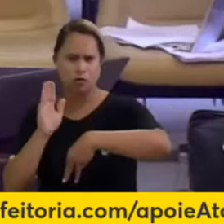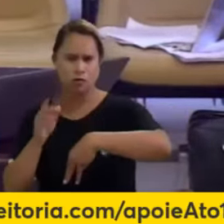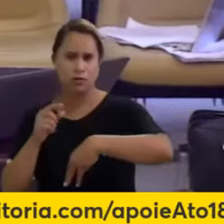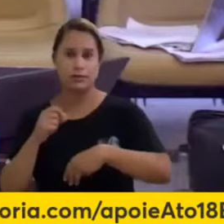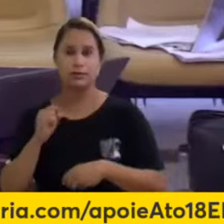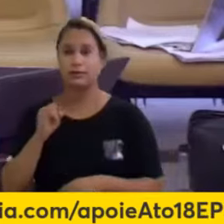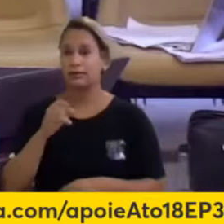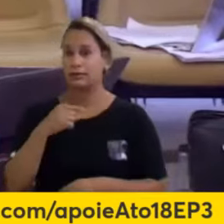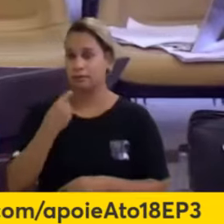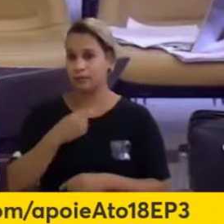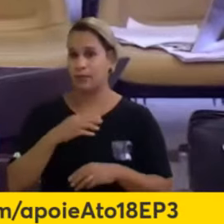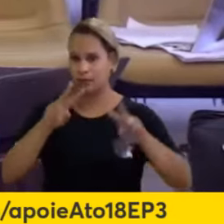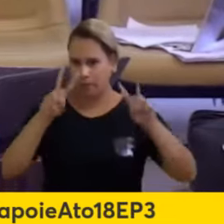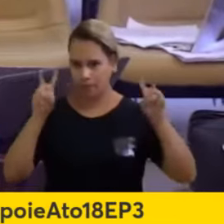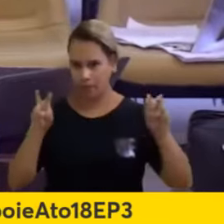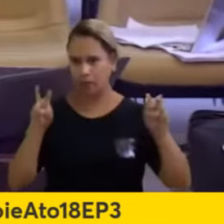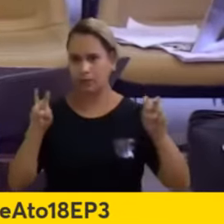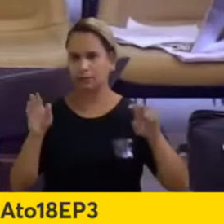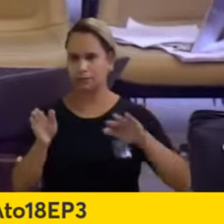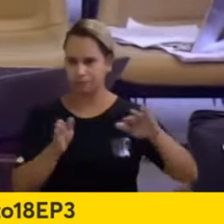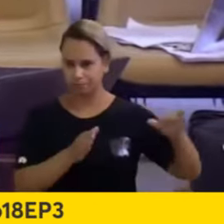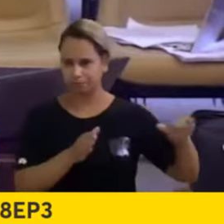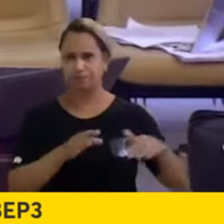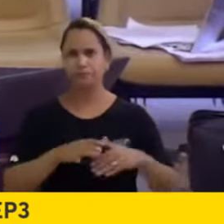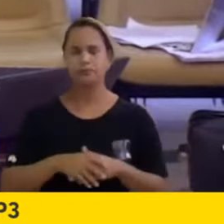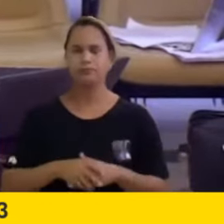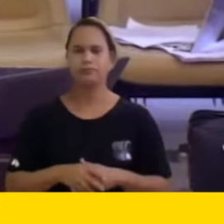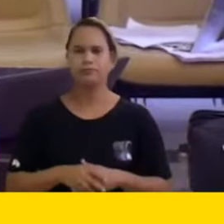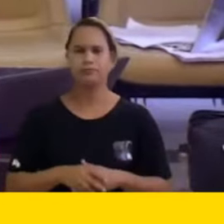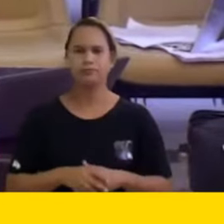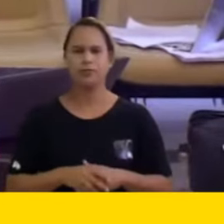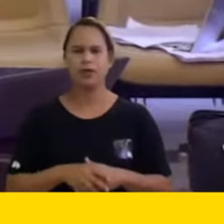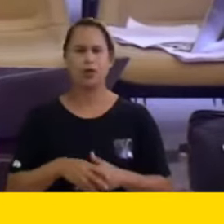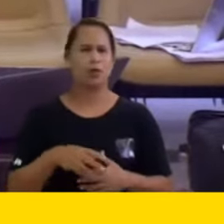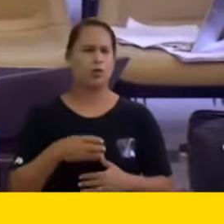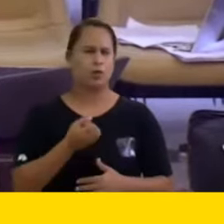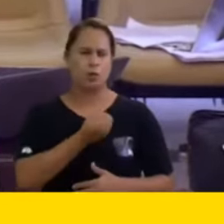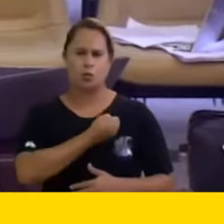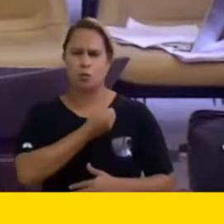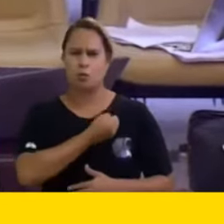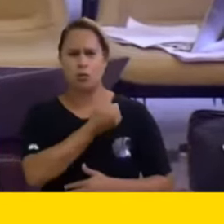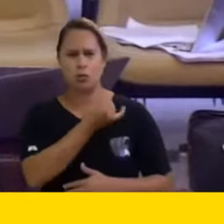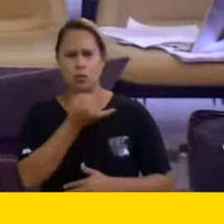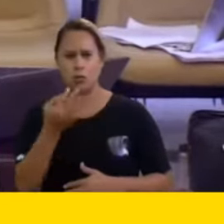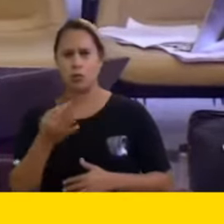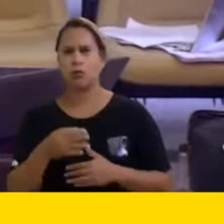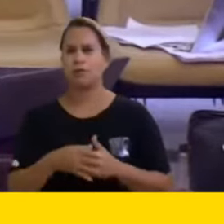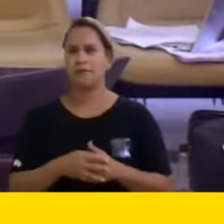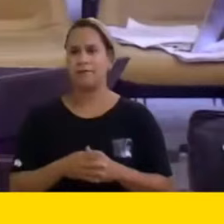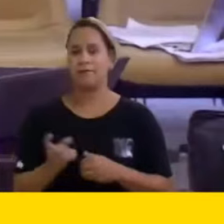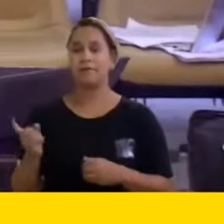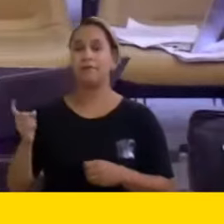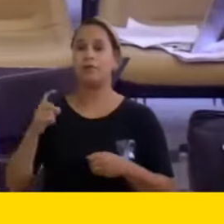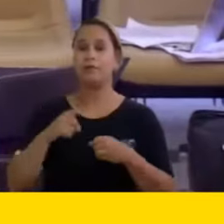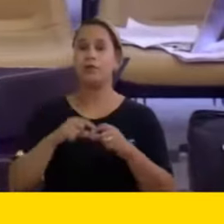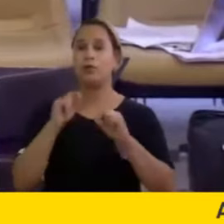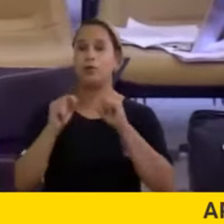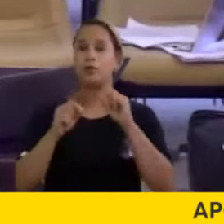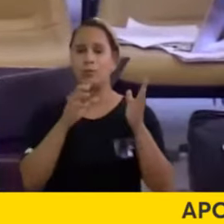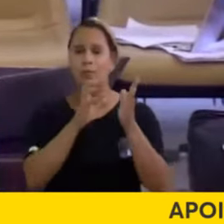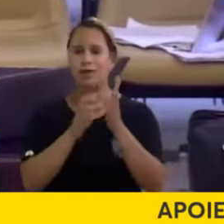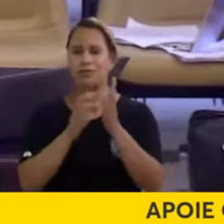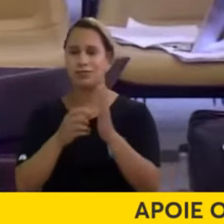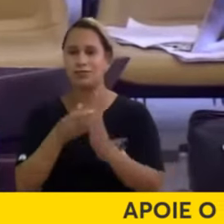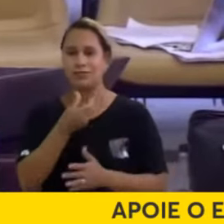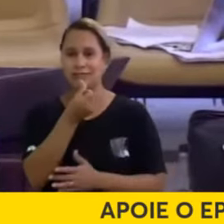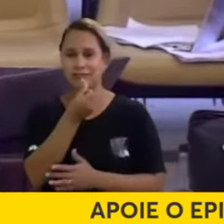aí é importante dizer um parêntese aqui Depois desses números todos 20 8 10 15 vem os partidos de R 6 milhões deais É essa